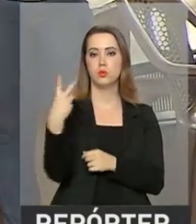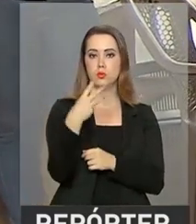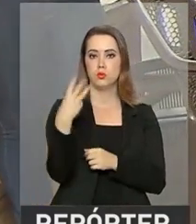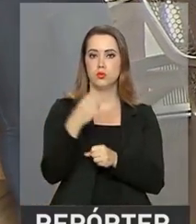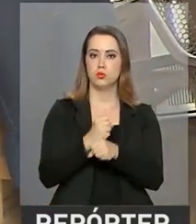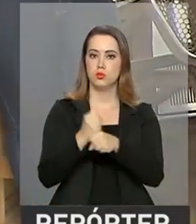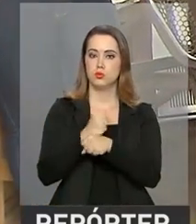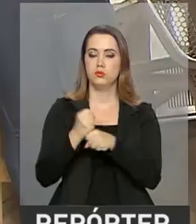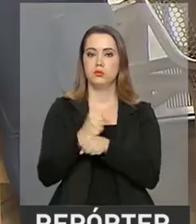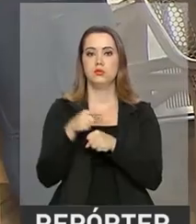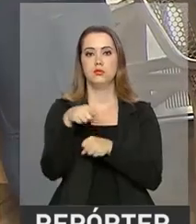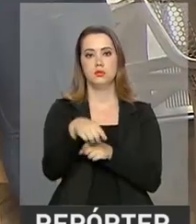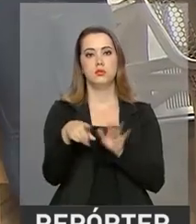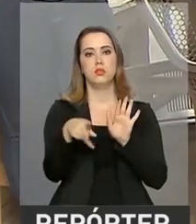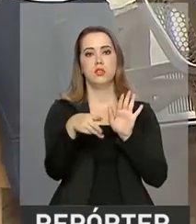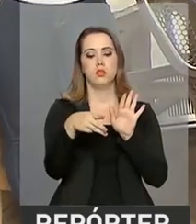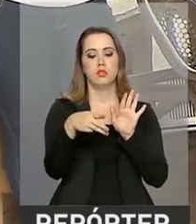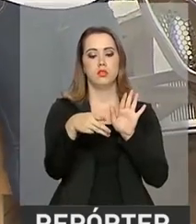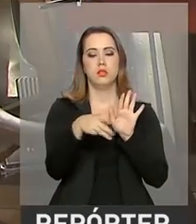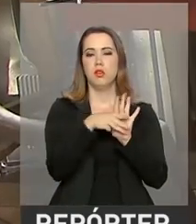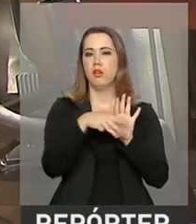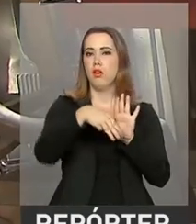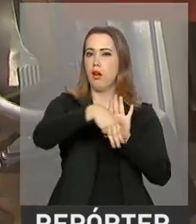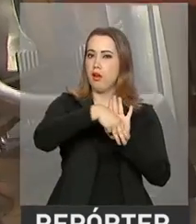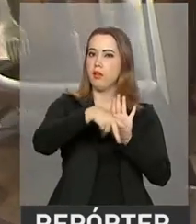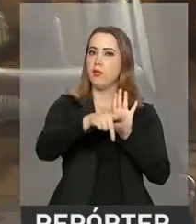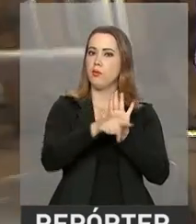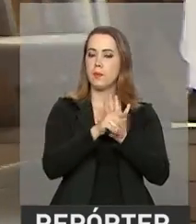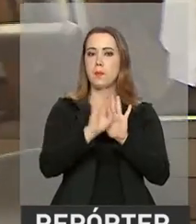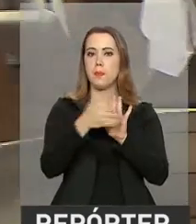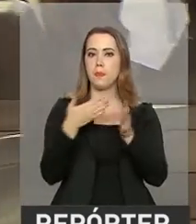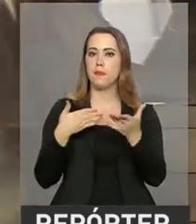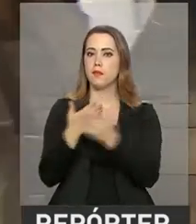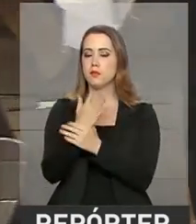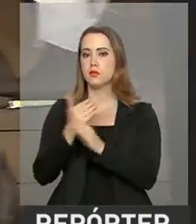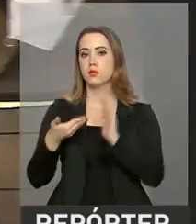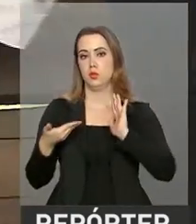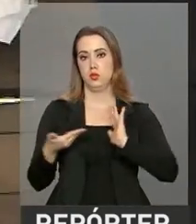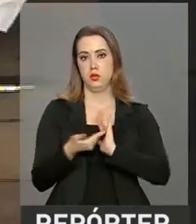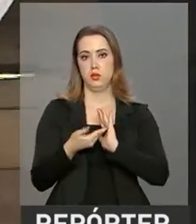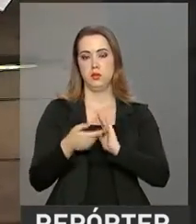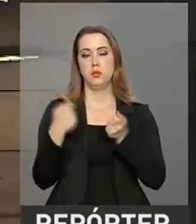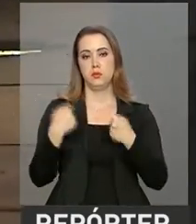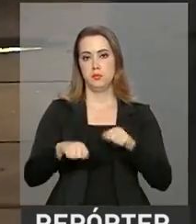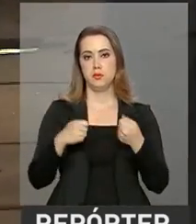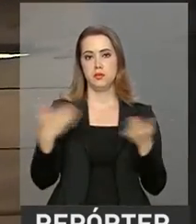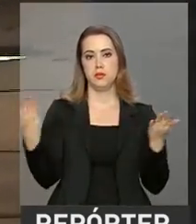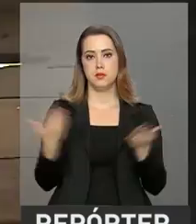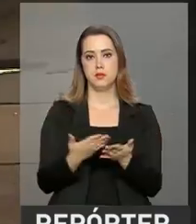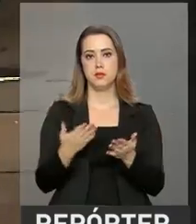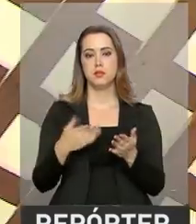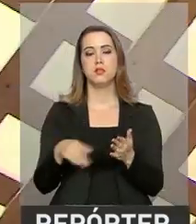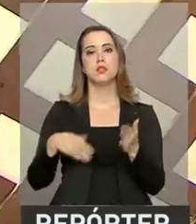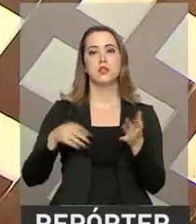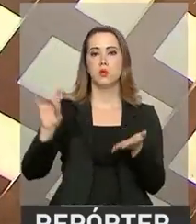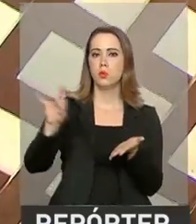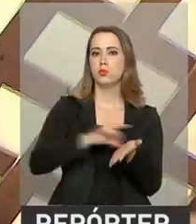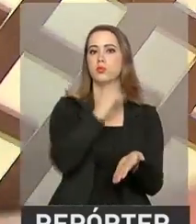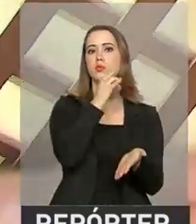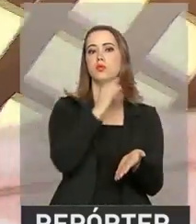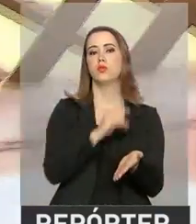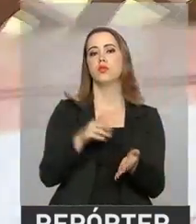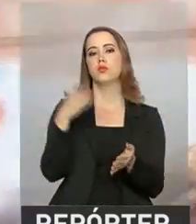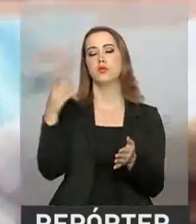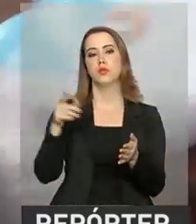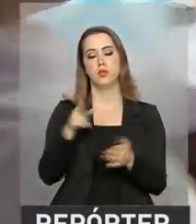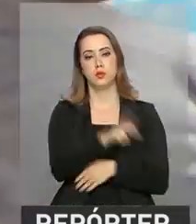prevê essa ampliação do tempo de permanência foi aprovada esta semana no Senado e segue agora para a sanção da presidência da república criado em